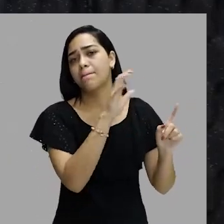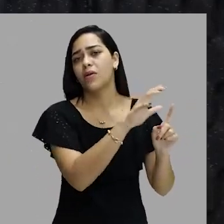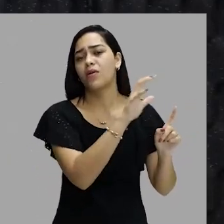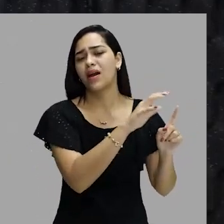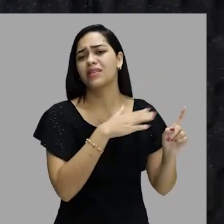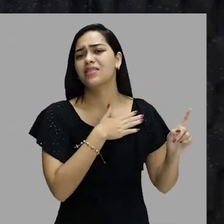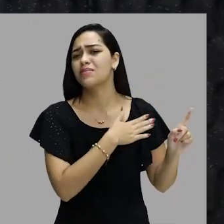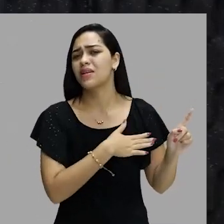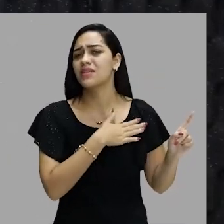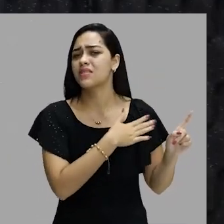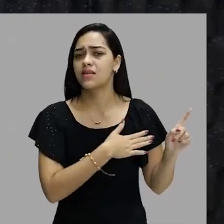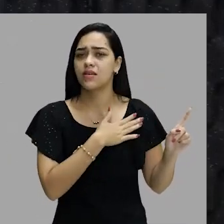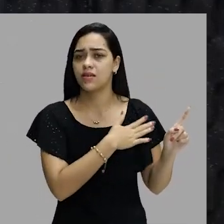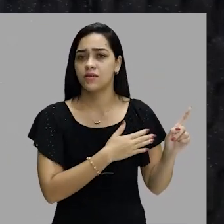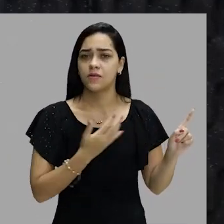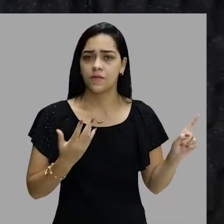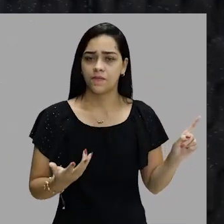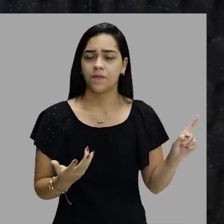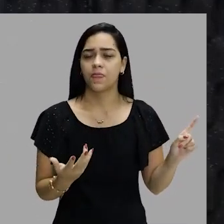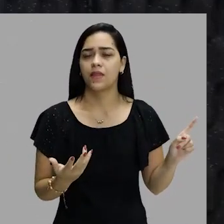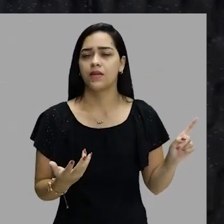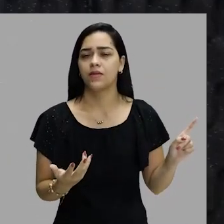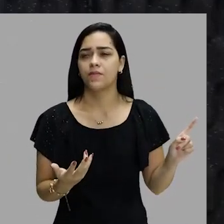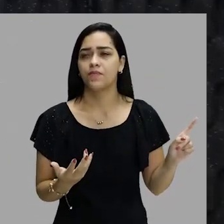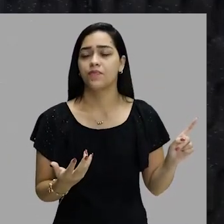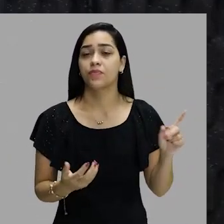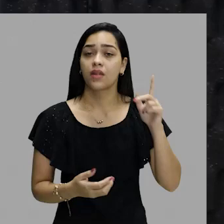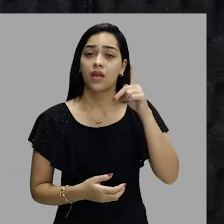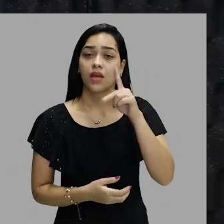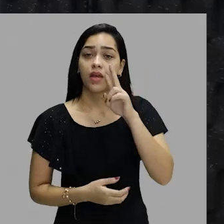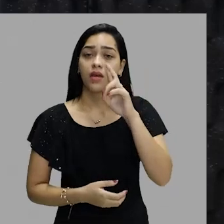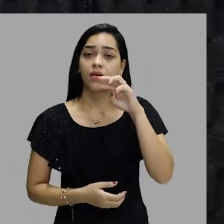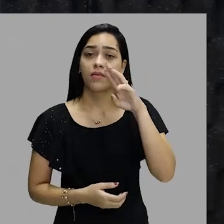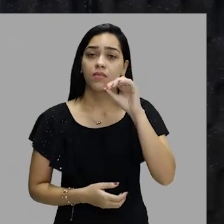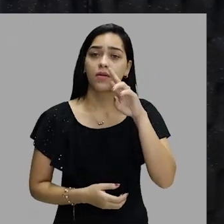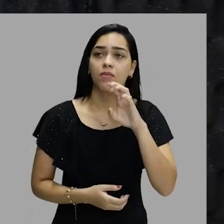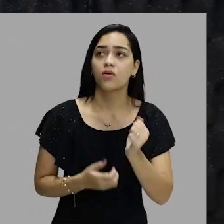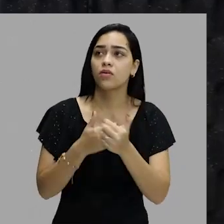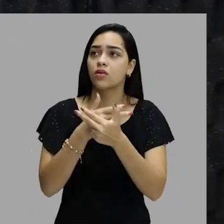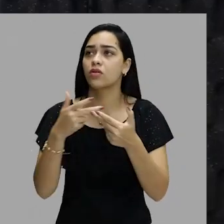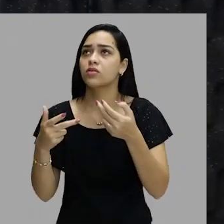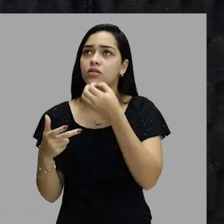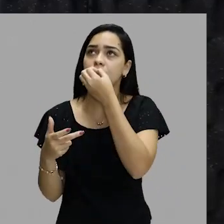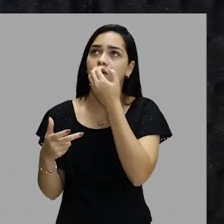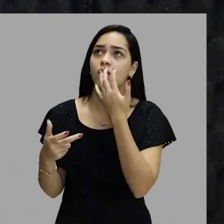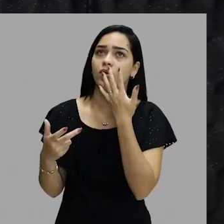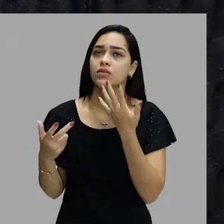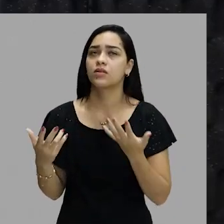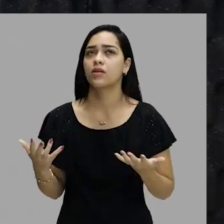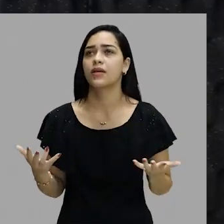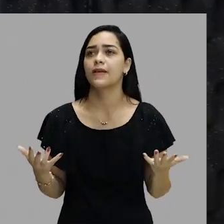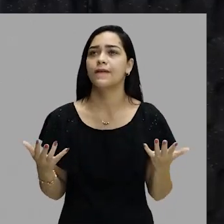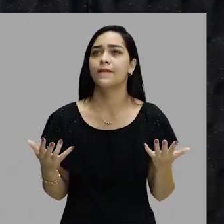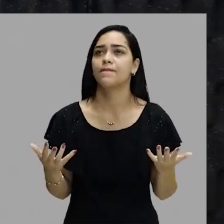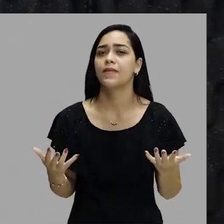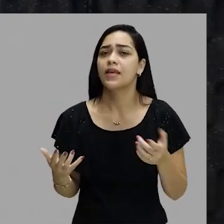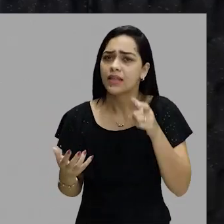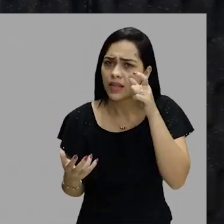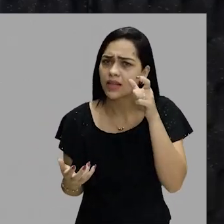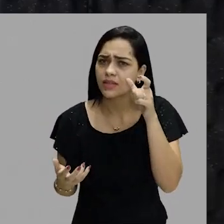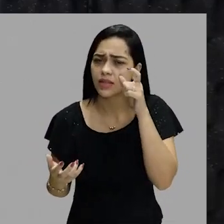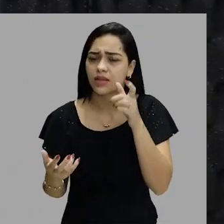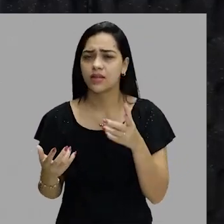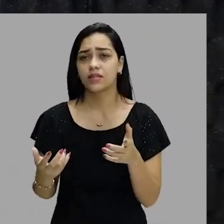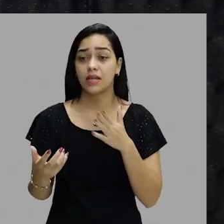esse prazer nele, certo? Primores, coisas boas, coisas bem